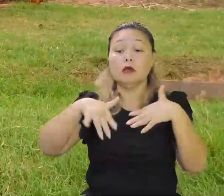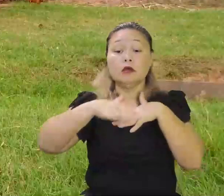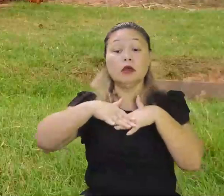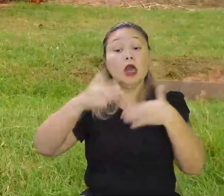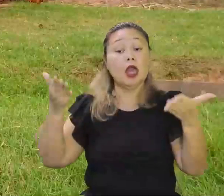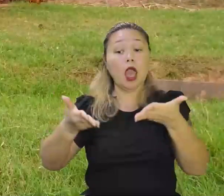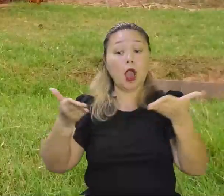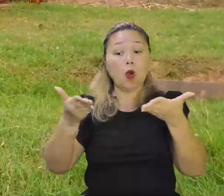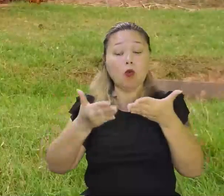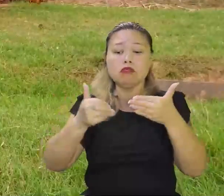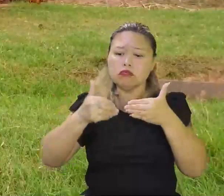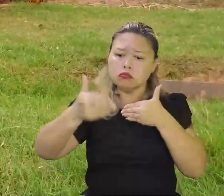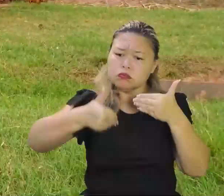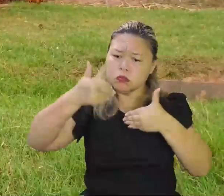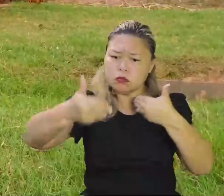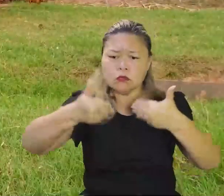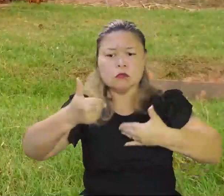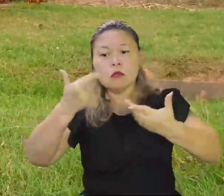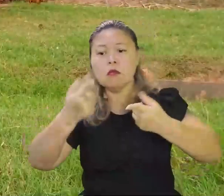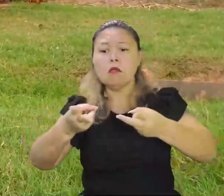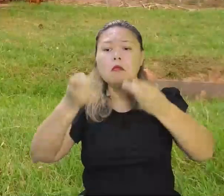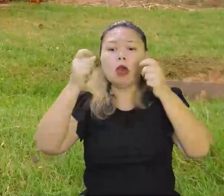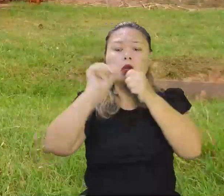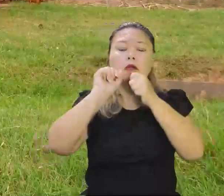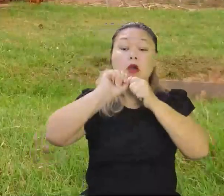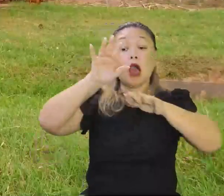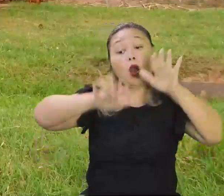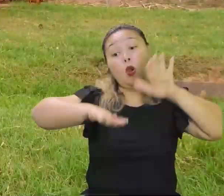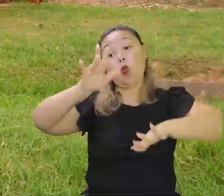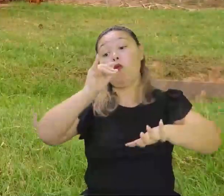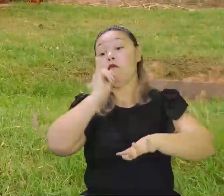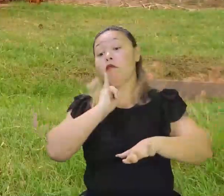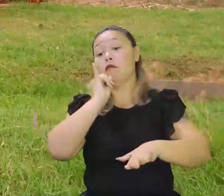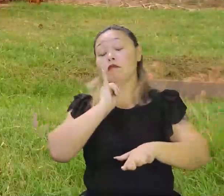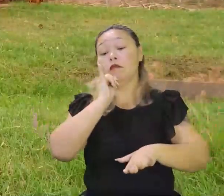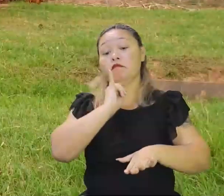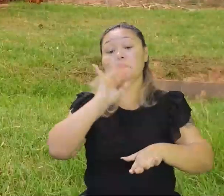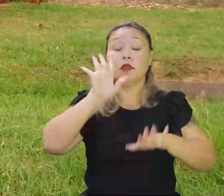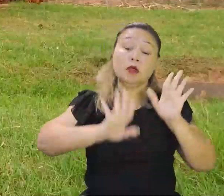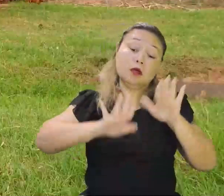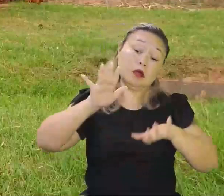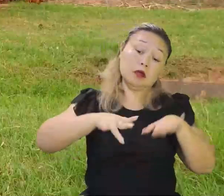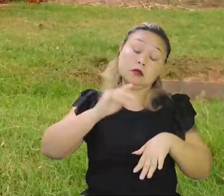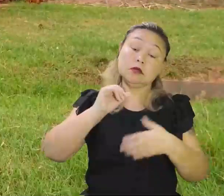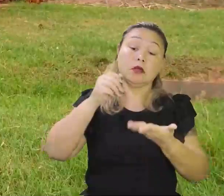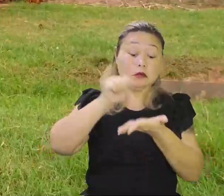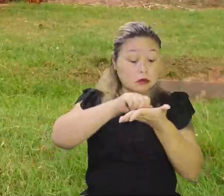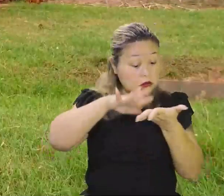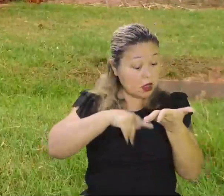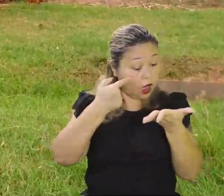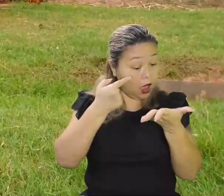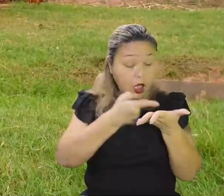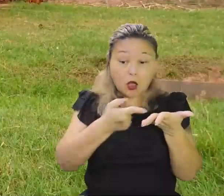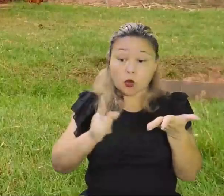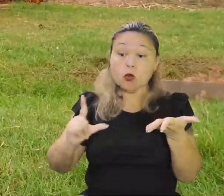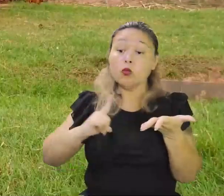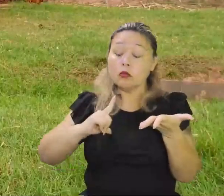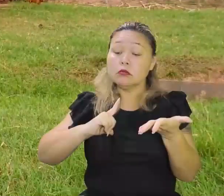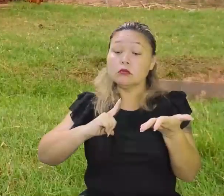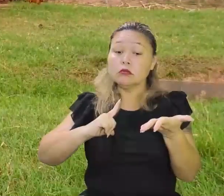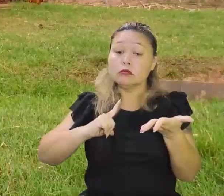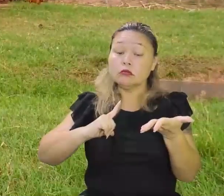agora, a partir daí, você vai perceber o seguinte, alguns de nossos exemplos, alguns de nossos exercícios vão ser